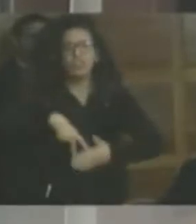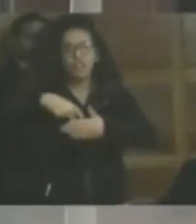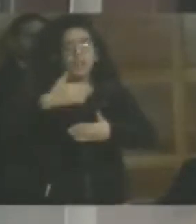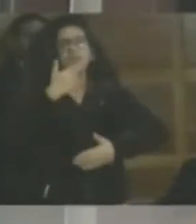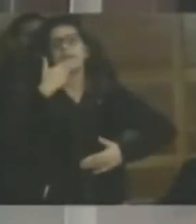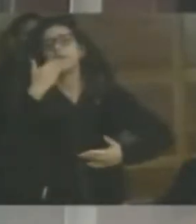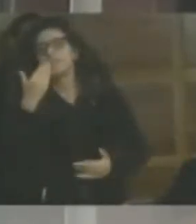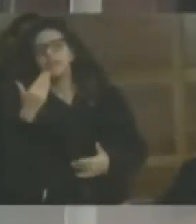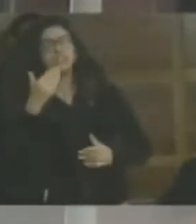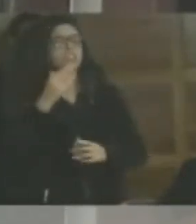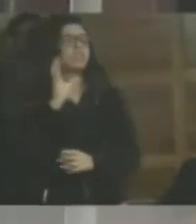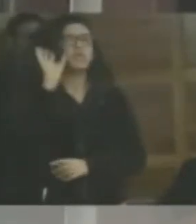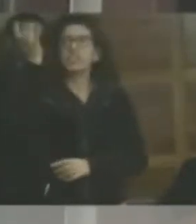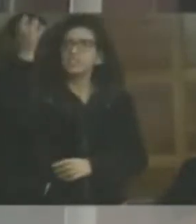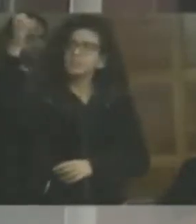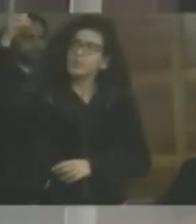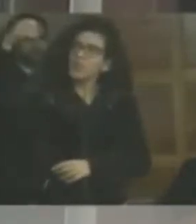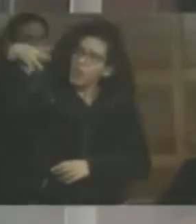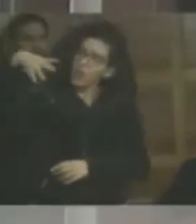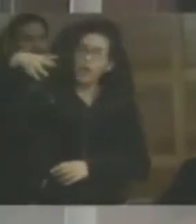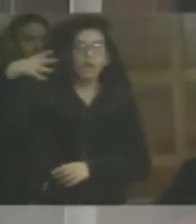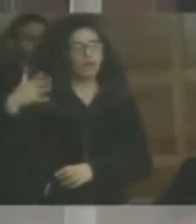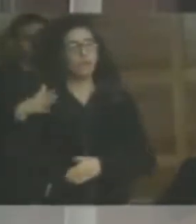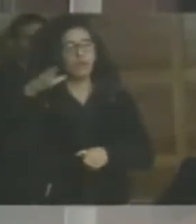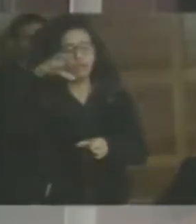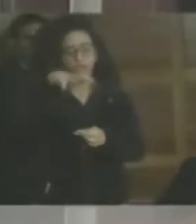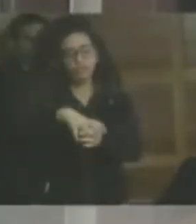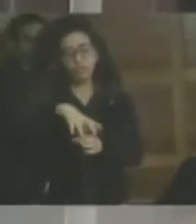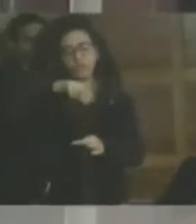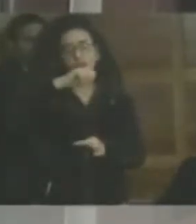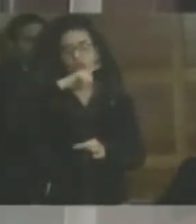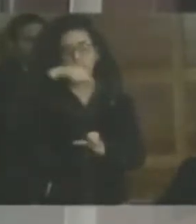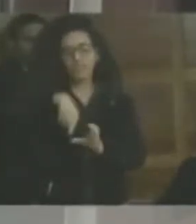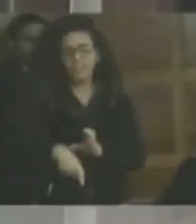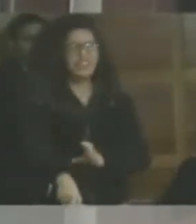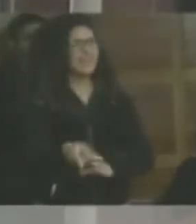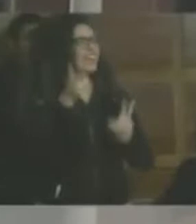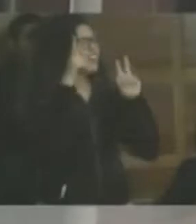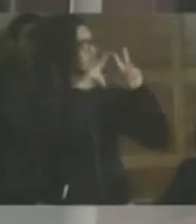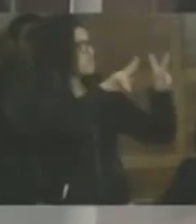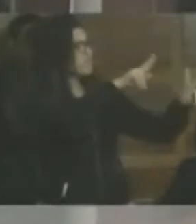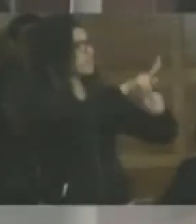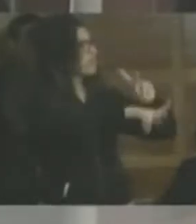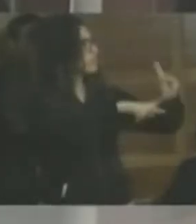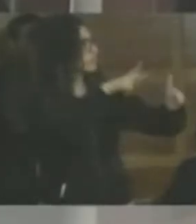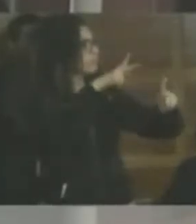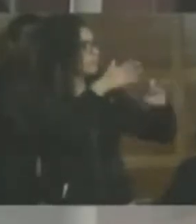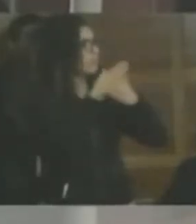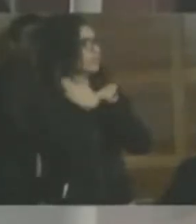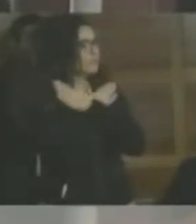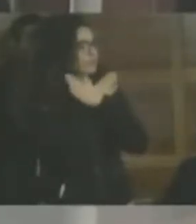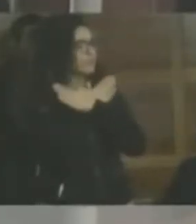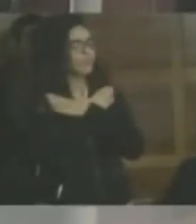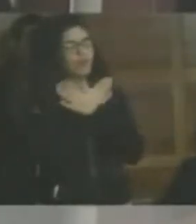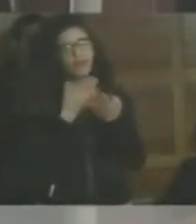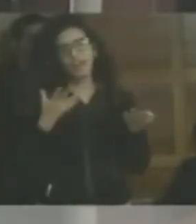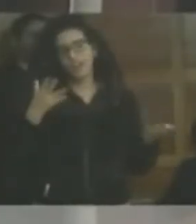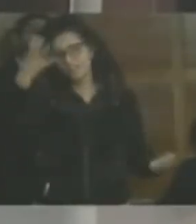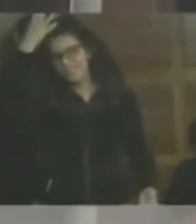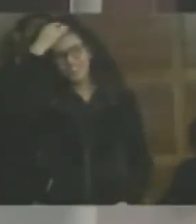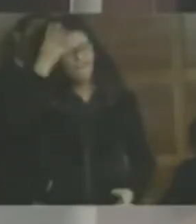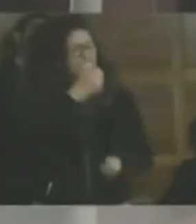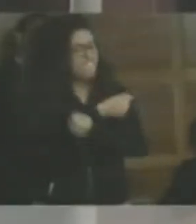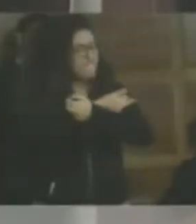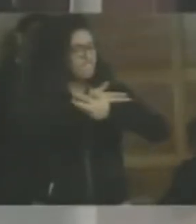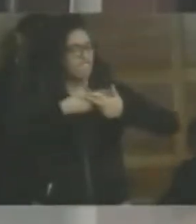para... trocar lâmpada queimada e tampa de bueiro e ver o povo desempregado desse município. É muita gente